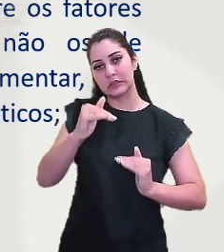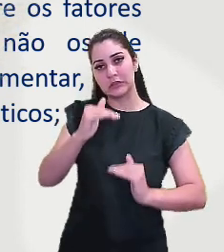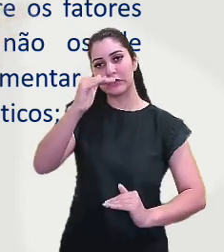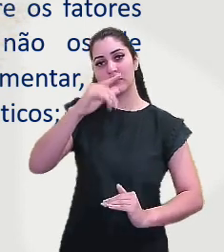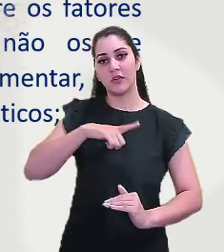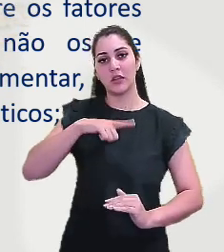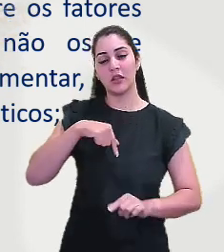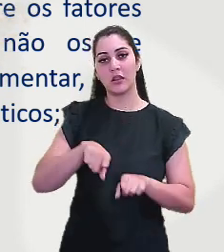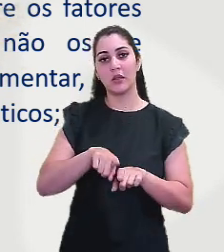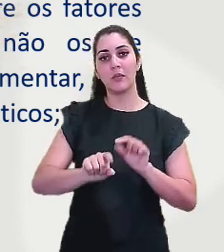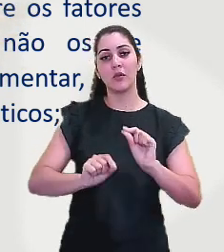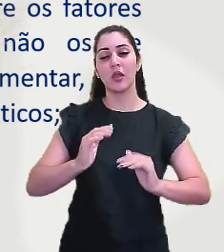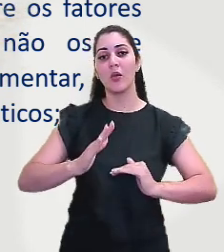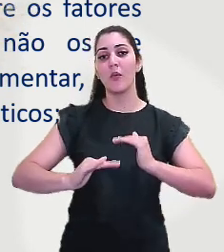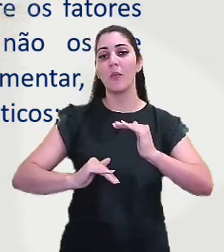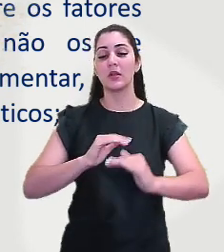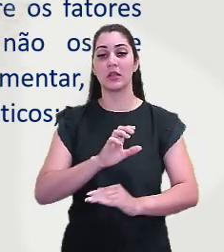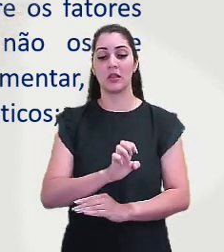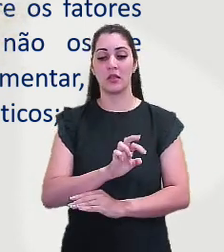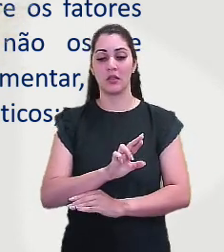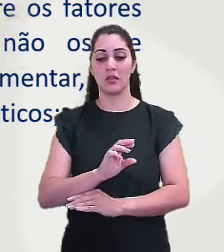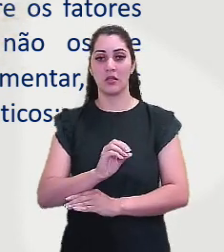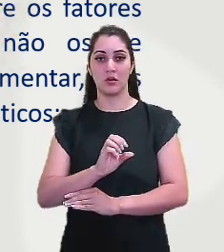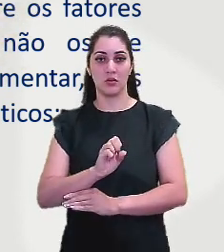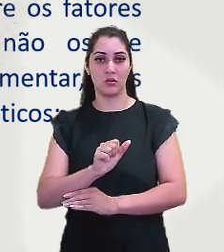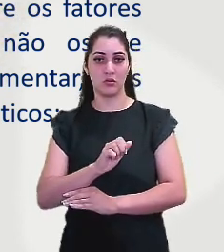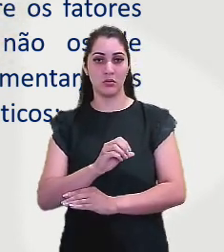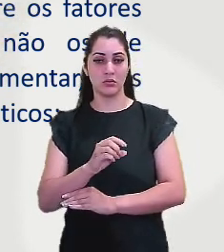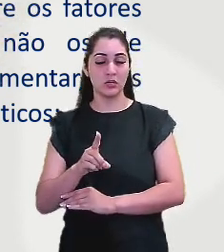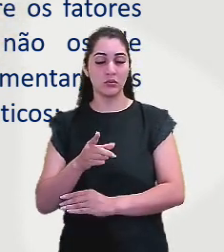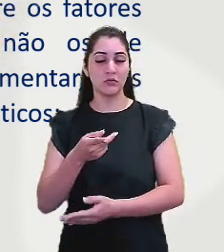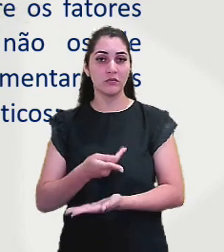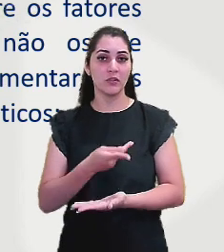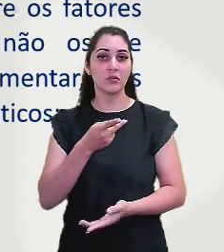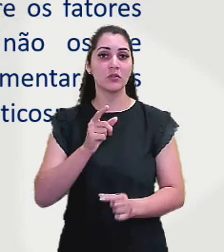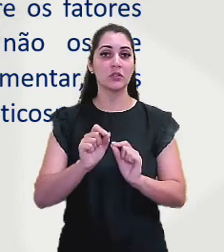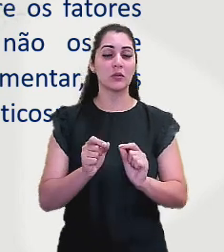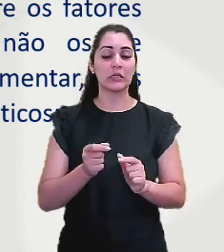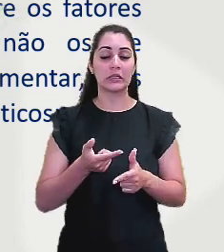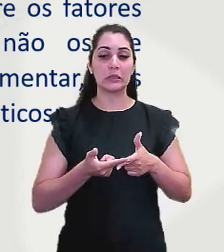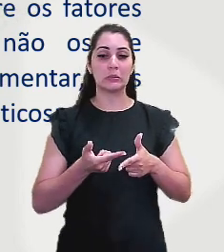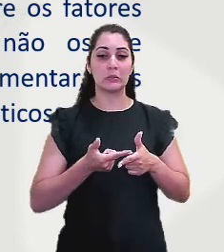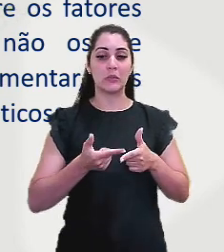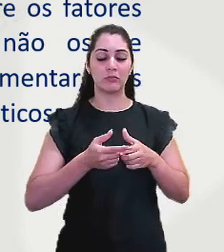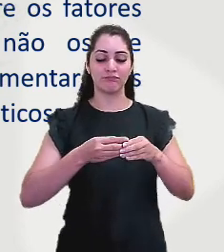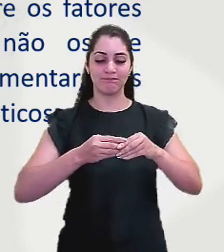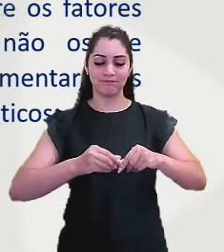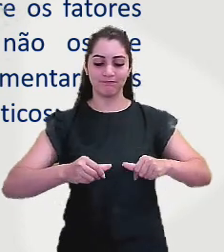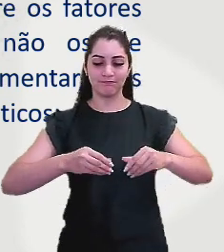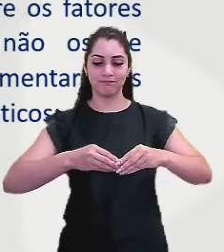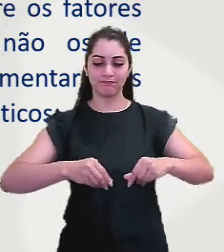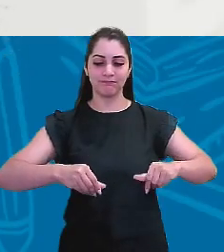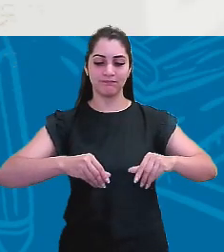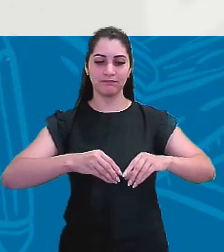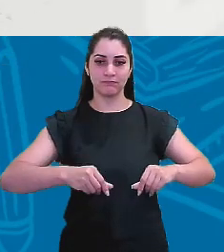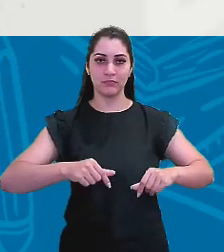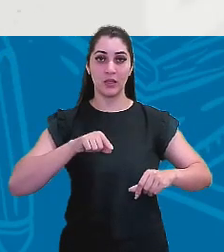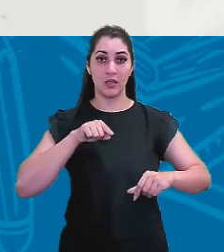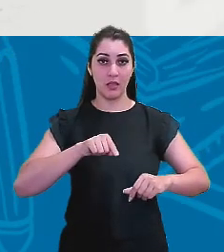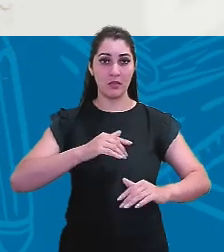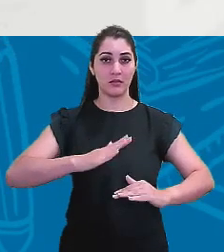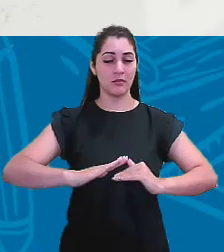também o processo da erosão, do intemperismo, que vai atuar desgastando também, fazendo com que esse